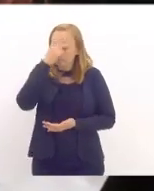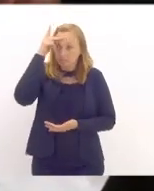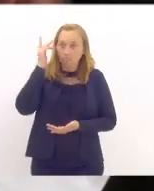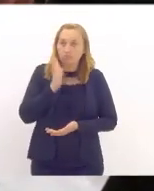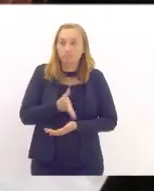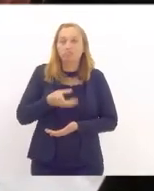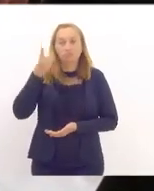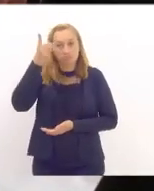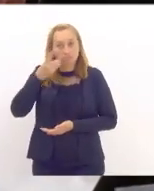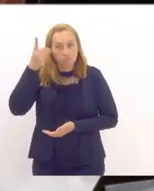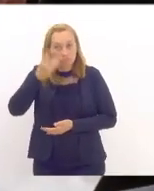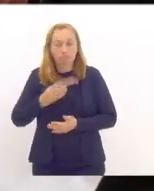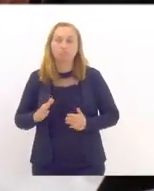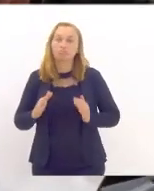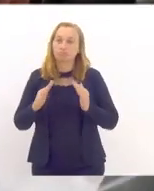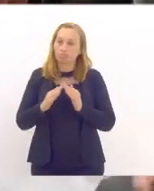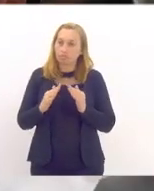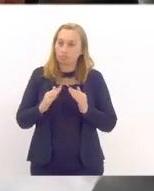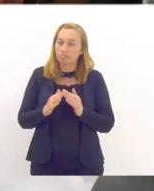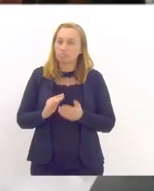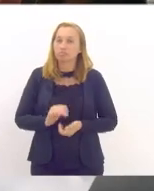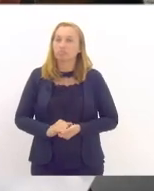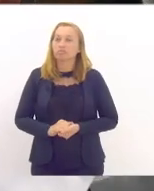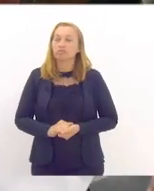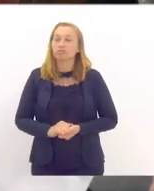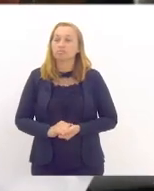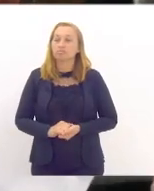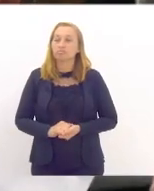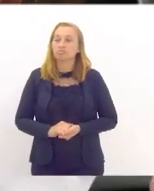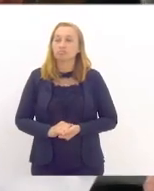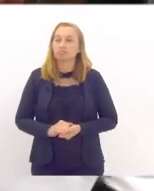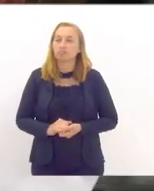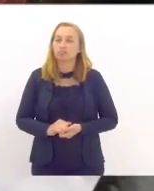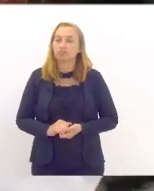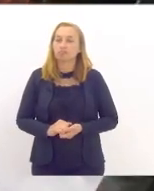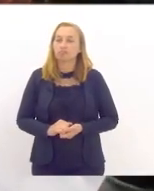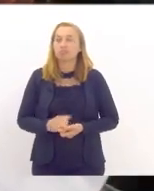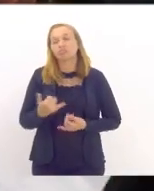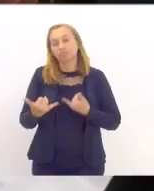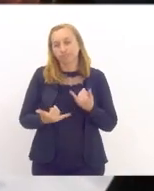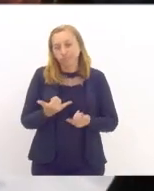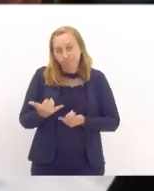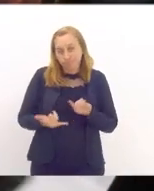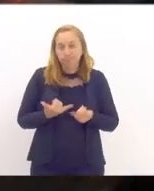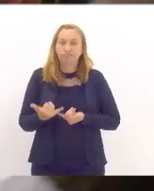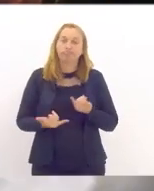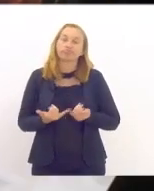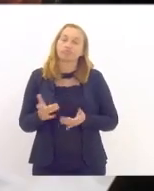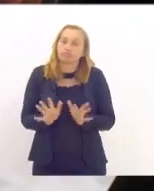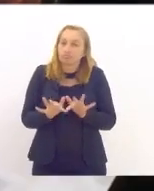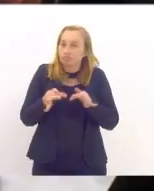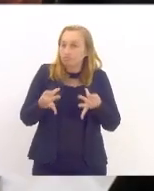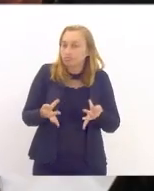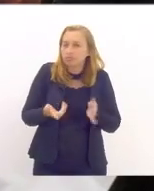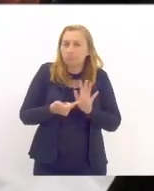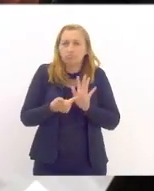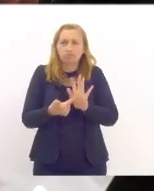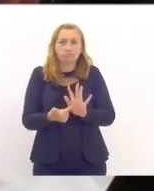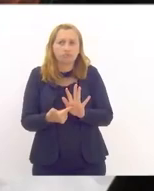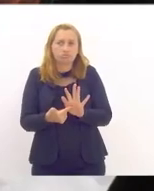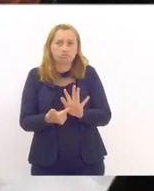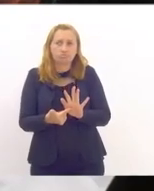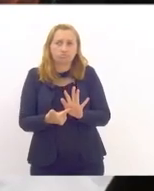deputado nessa casa um prefeito que já foi deputado nessa casa a prestação de contas é uma brincadeira porque ela simplesmente demonstra